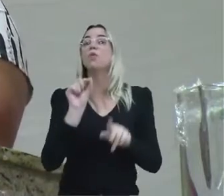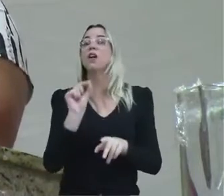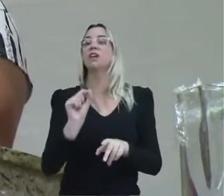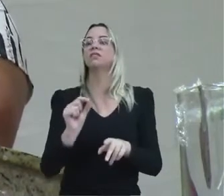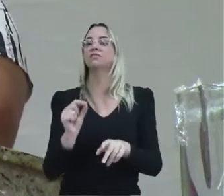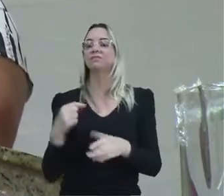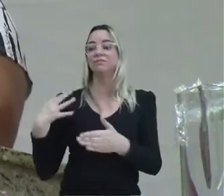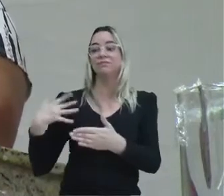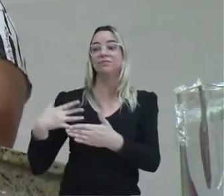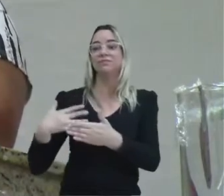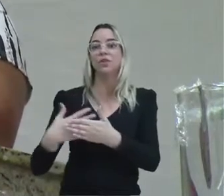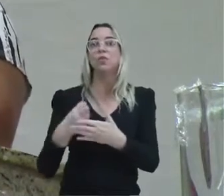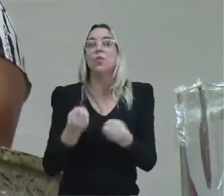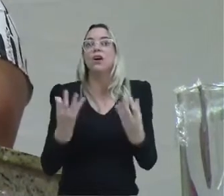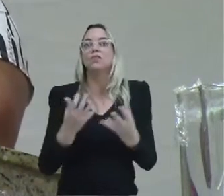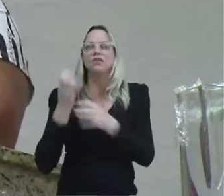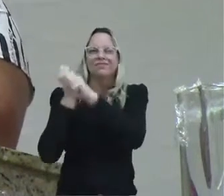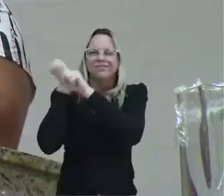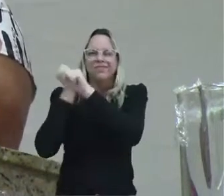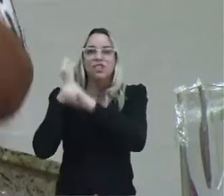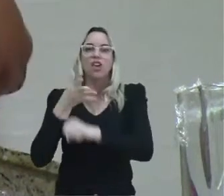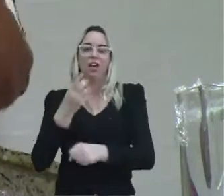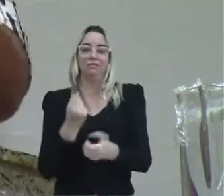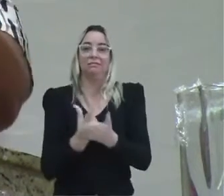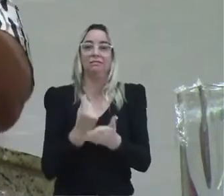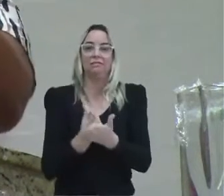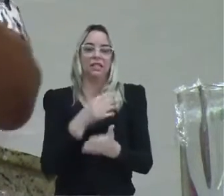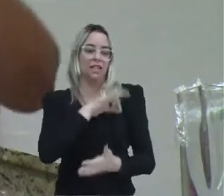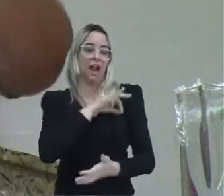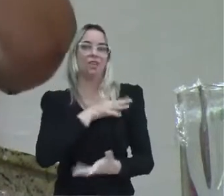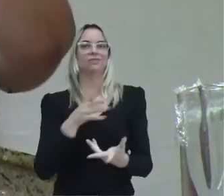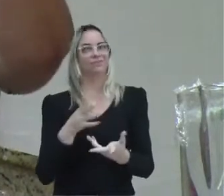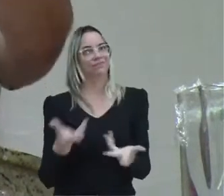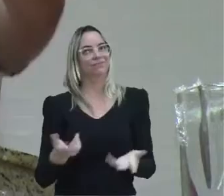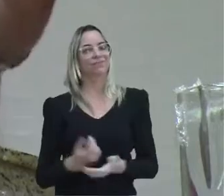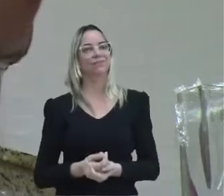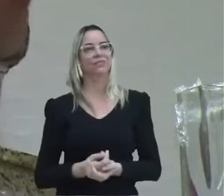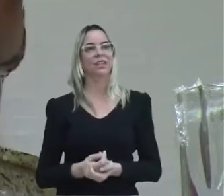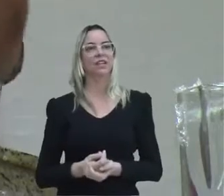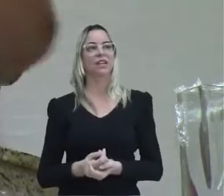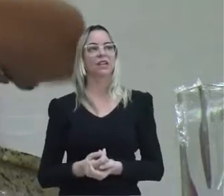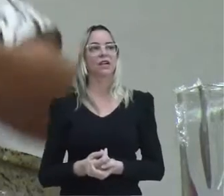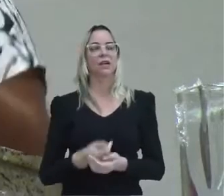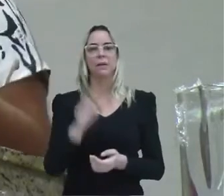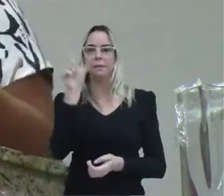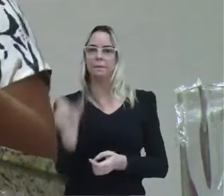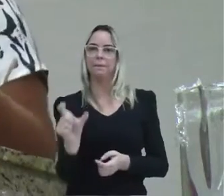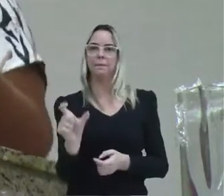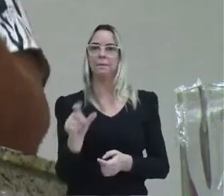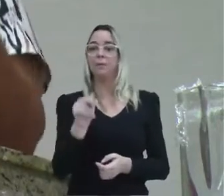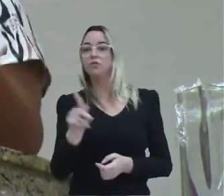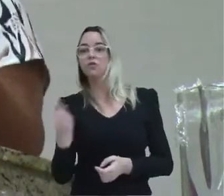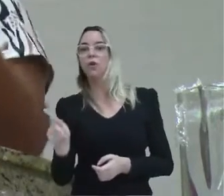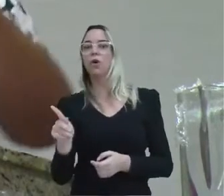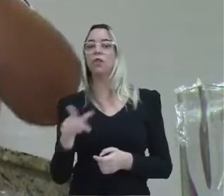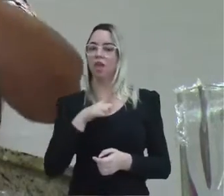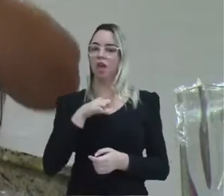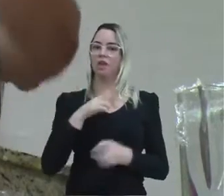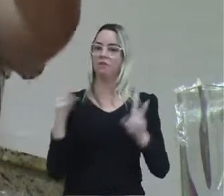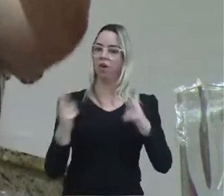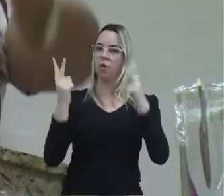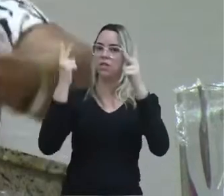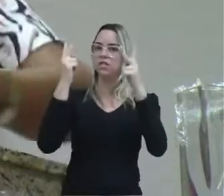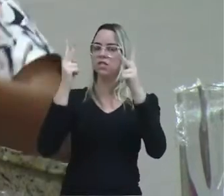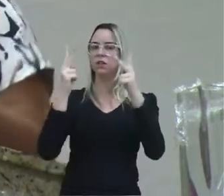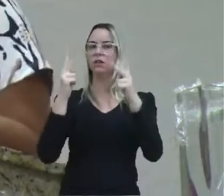de contribuição, somente. Ele trabalha, ele tem sua valorização, infelizmente ele não